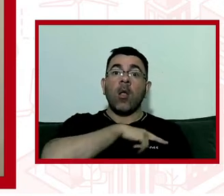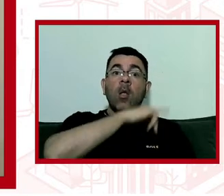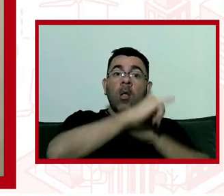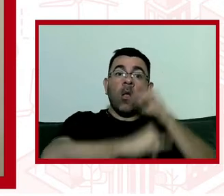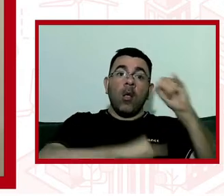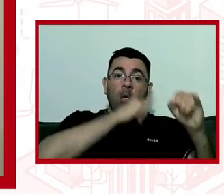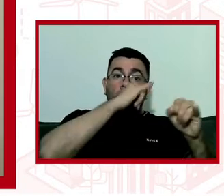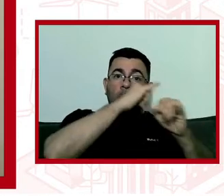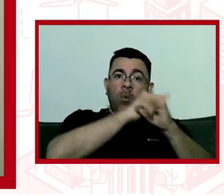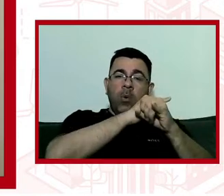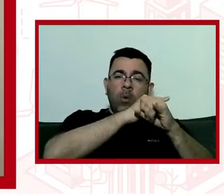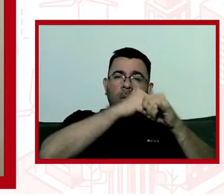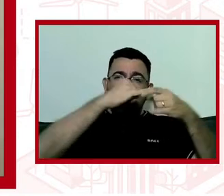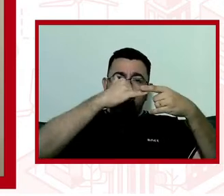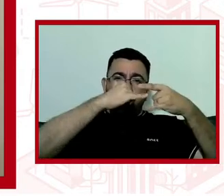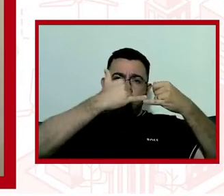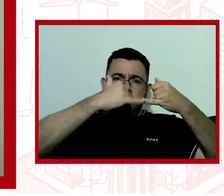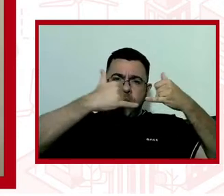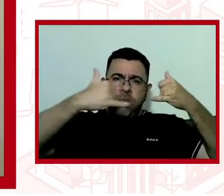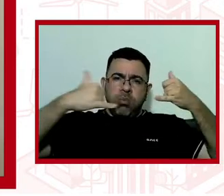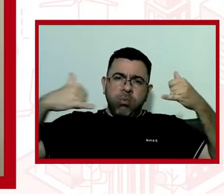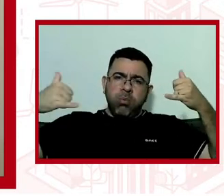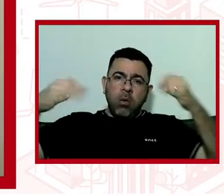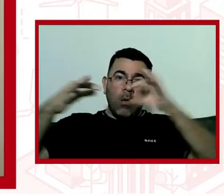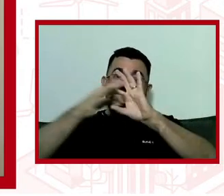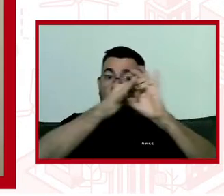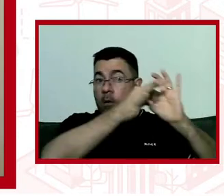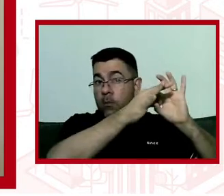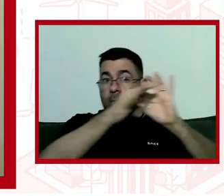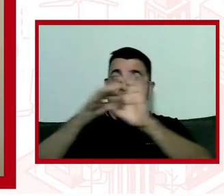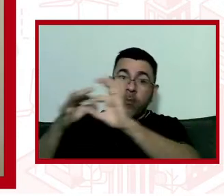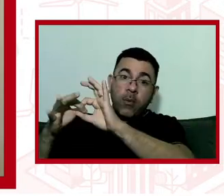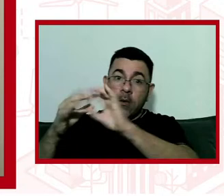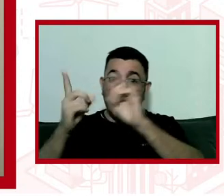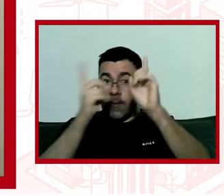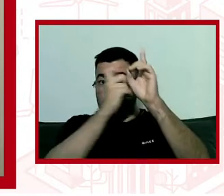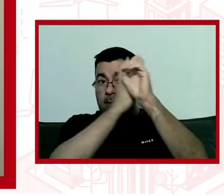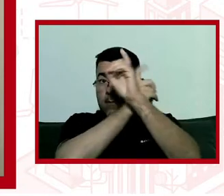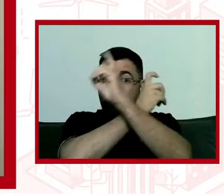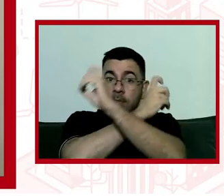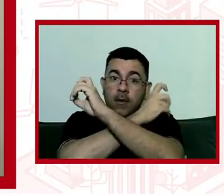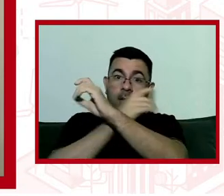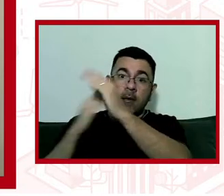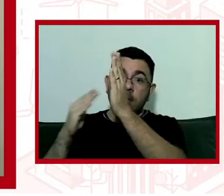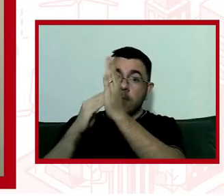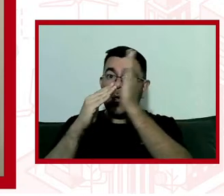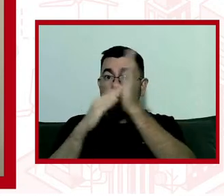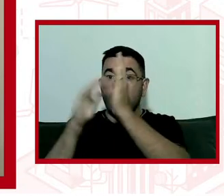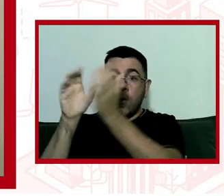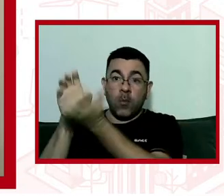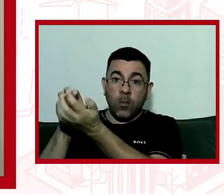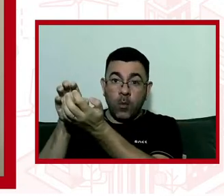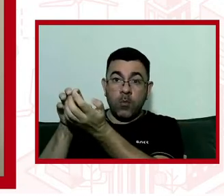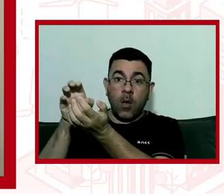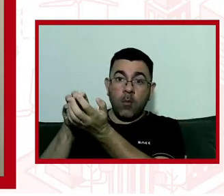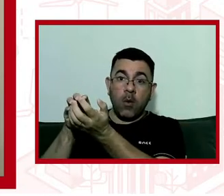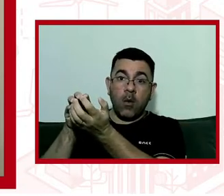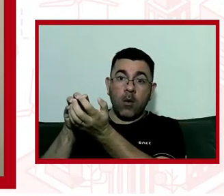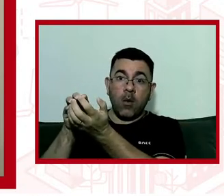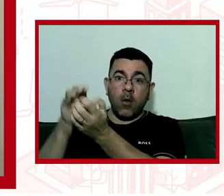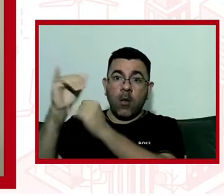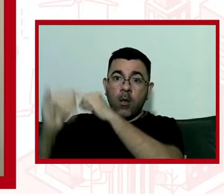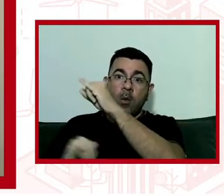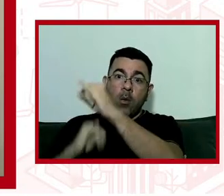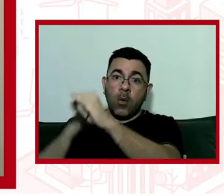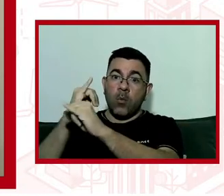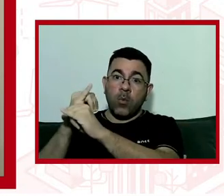elas e plano de conectividade para usuários que é mais difícil numa cidade como Recife mais difícil do que você botar fibra ótica na